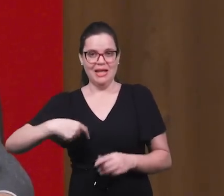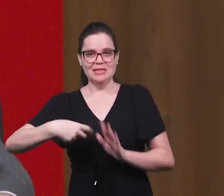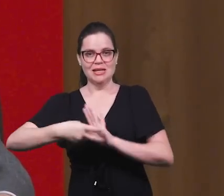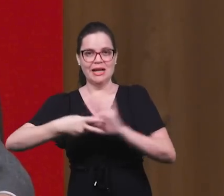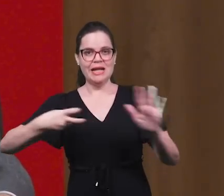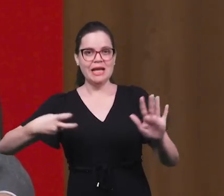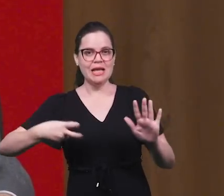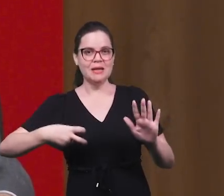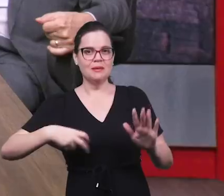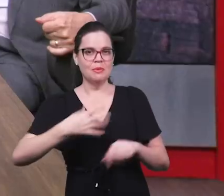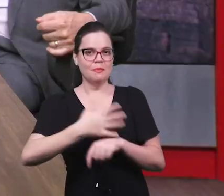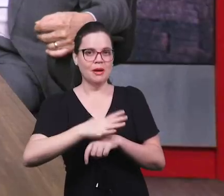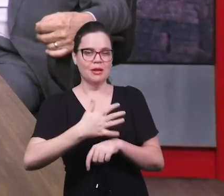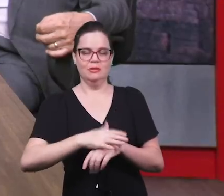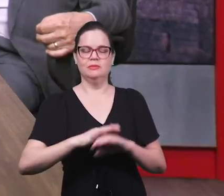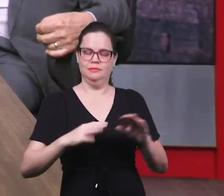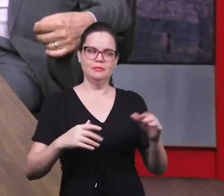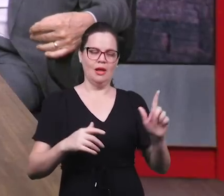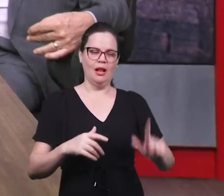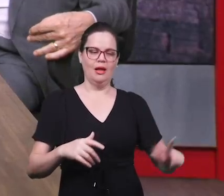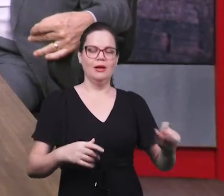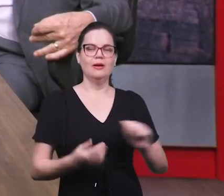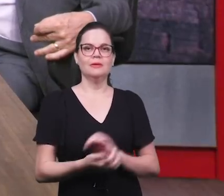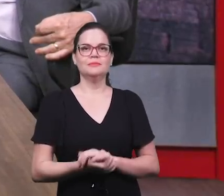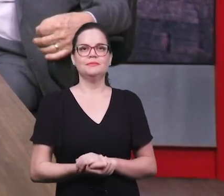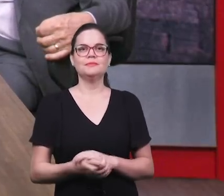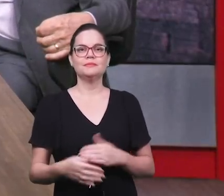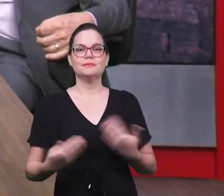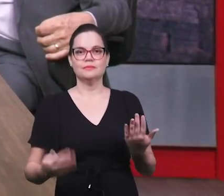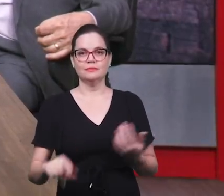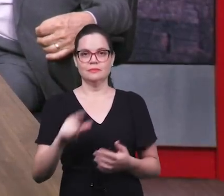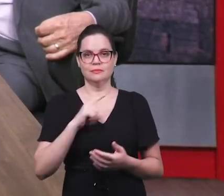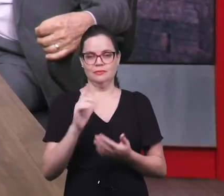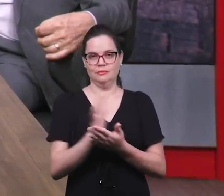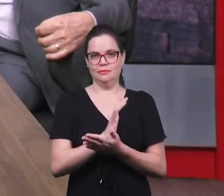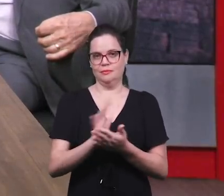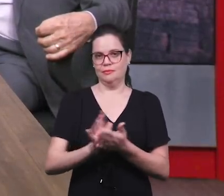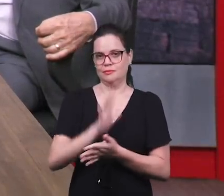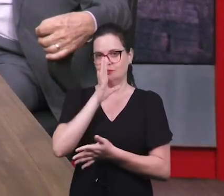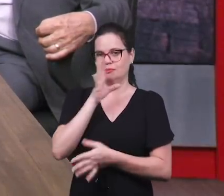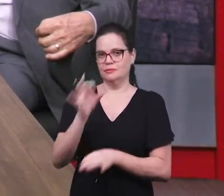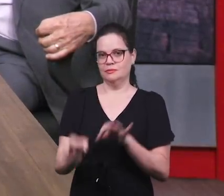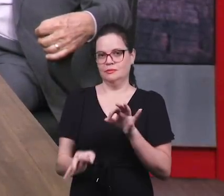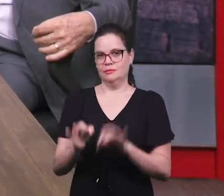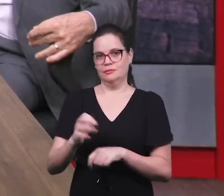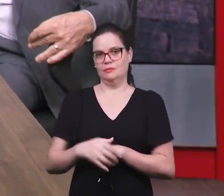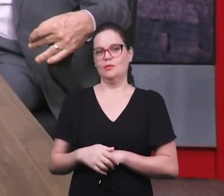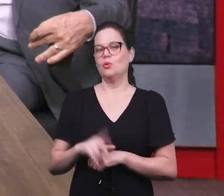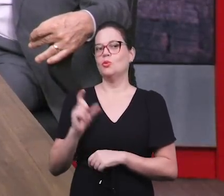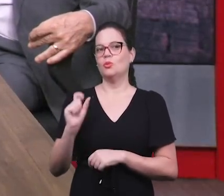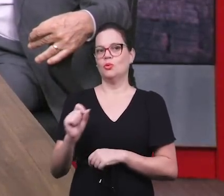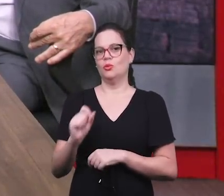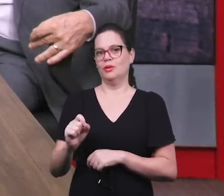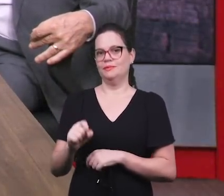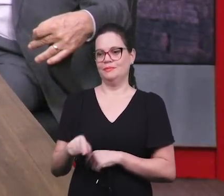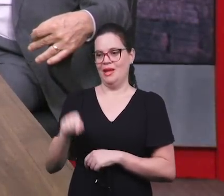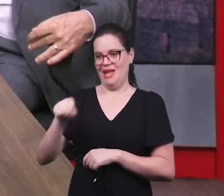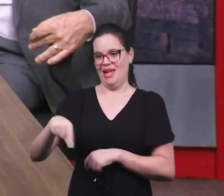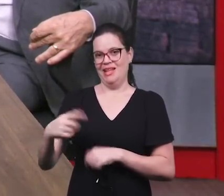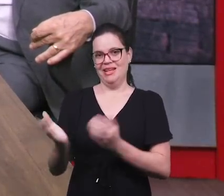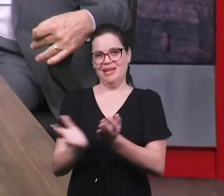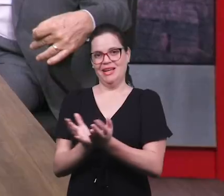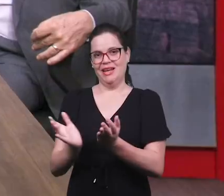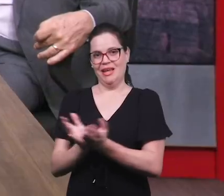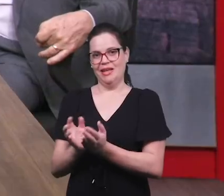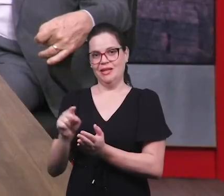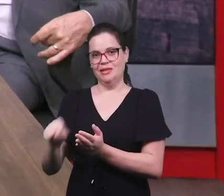Claro. Algumas coisas das quais os cristãos eram acusados de não serem leais ao imperador, pelo fato de não